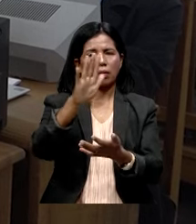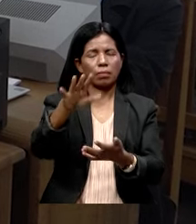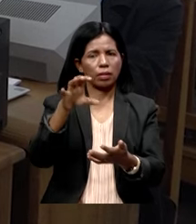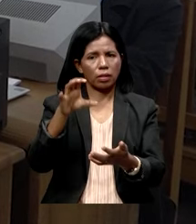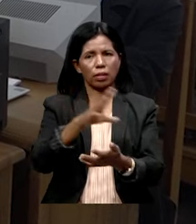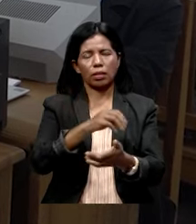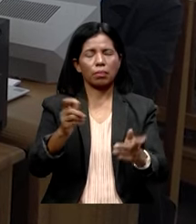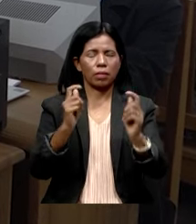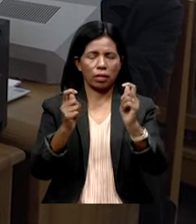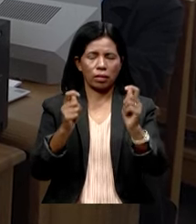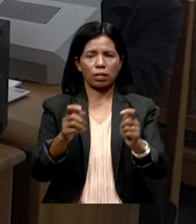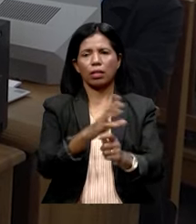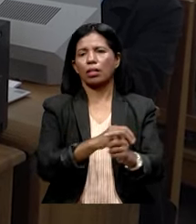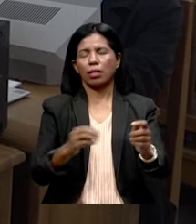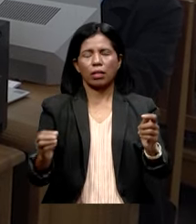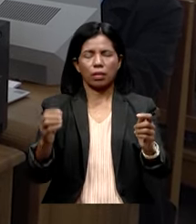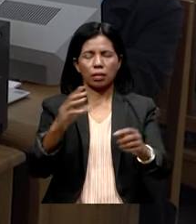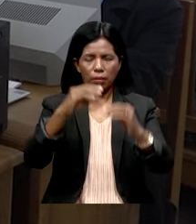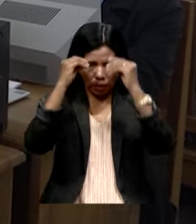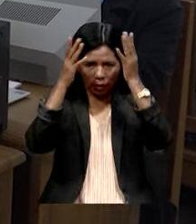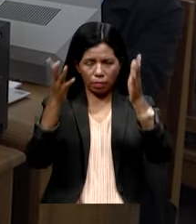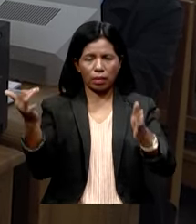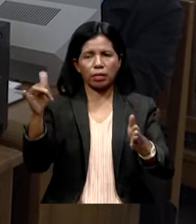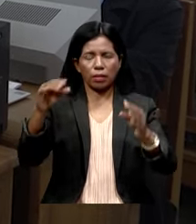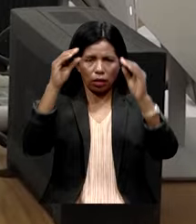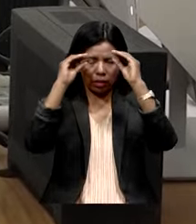considera teste candidatura, né, la merece ba professor Sira Nebe